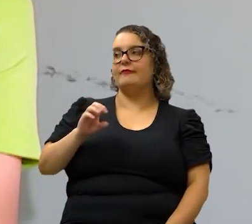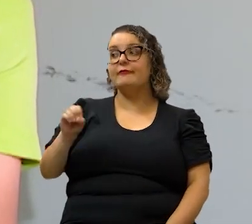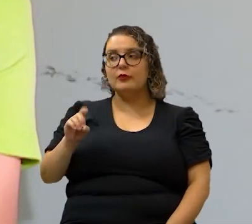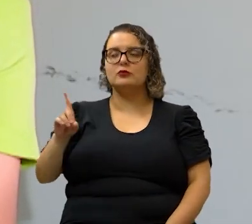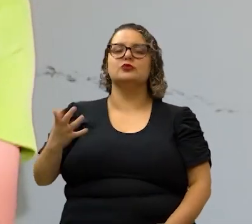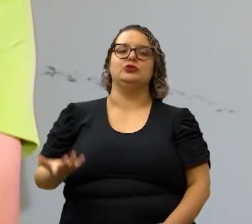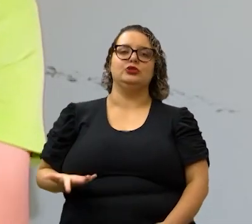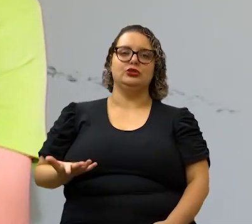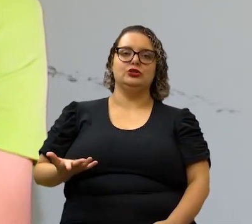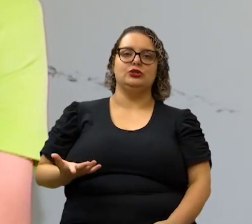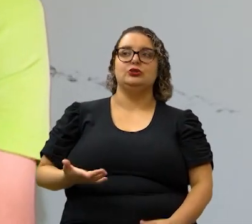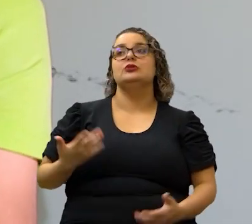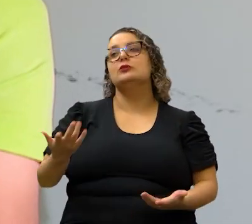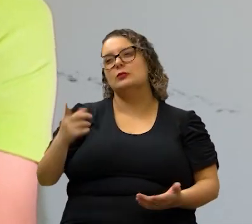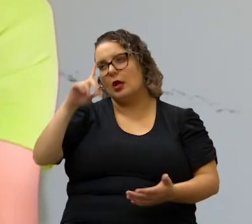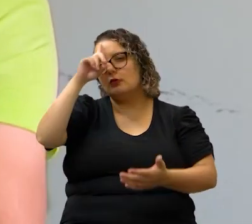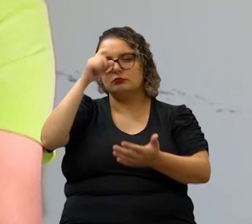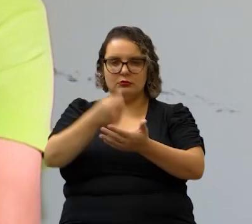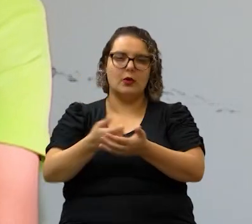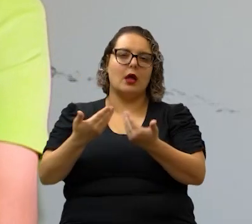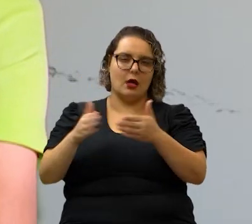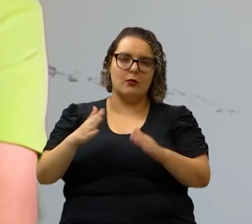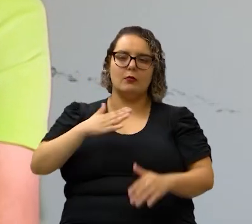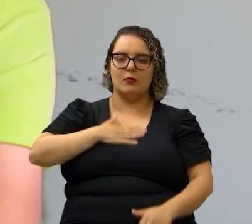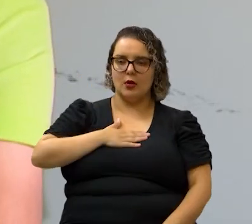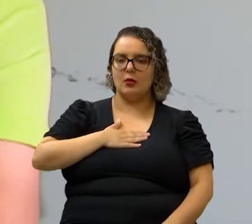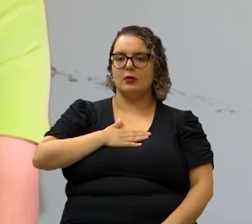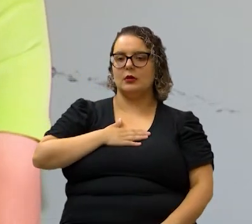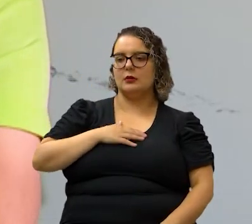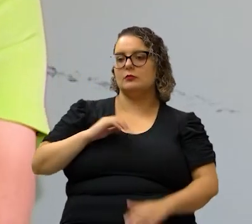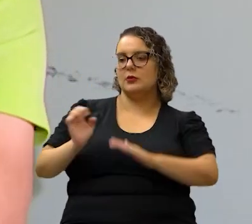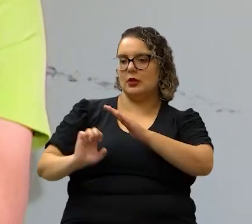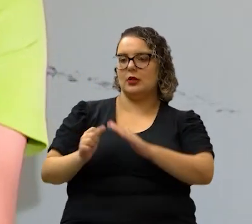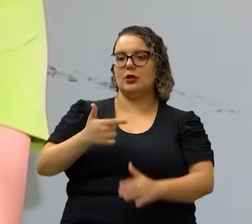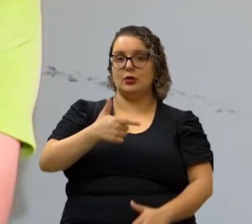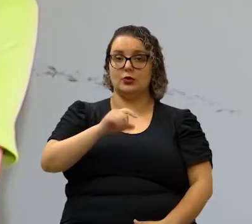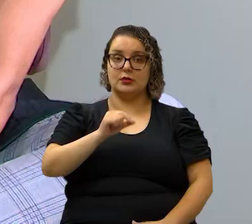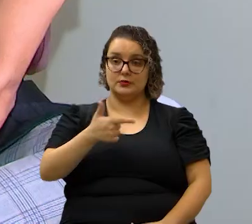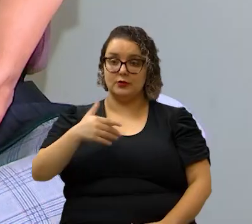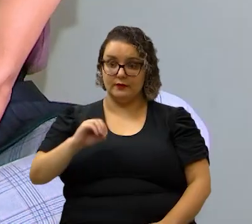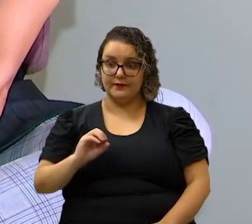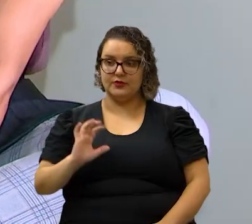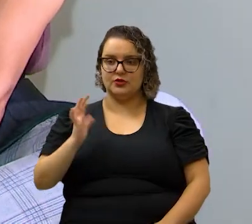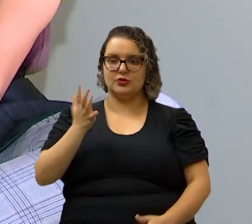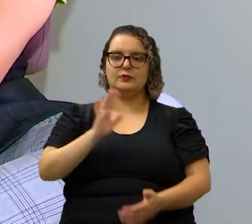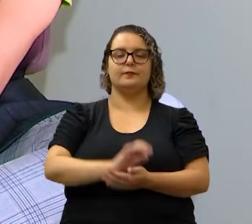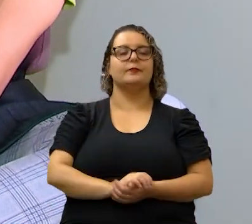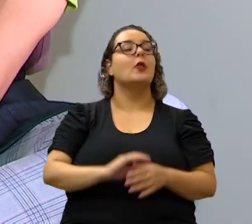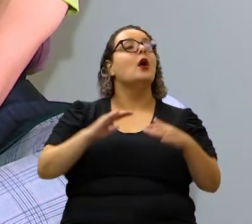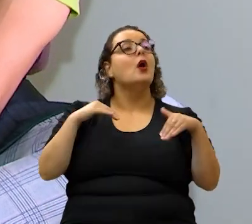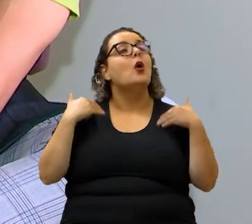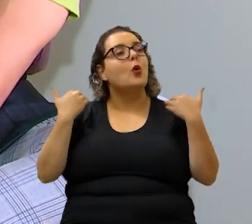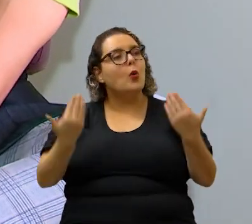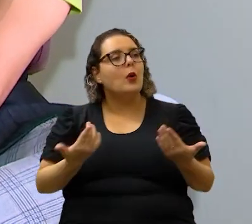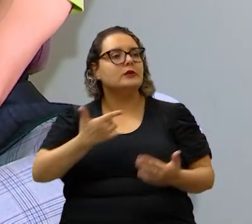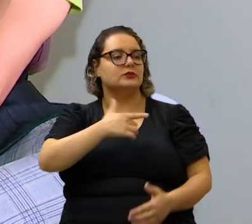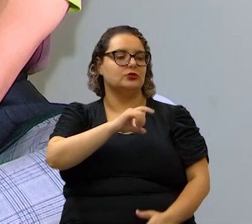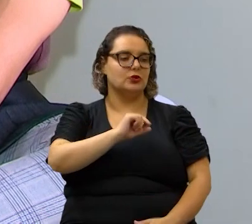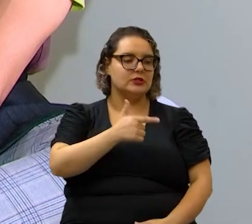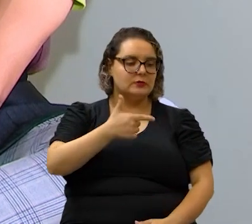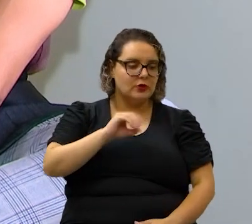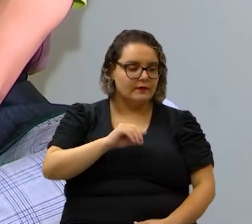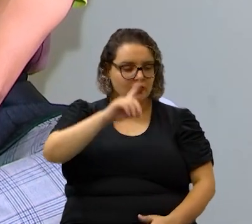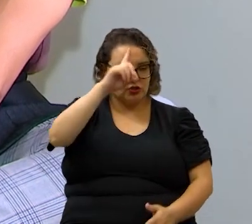experiência para tomar a decisão e, de fato, abrir o meu próprio negócio, o que se deu em 2020. Quando em 2020, então, você tomou